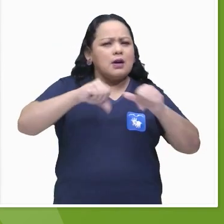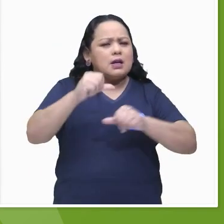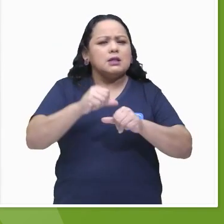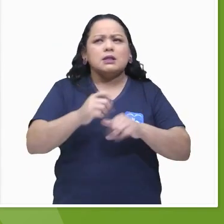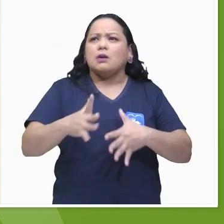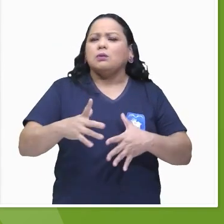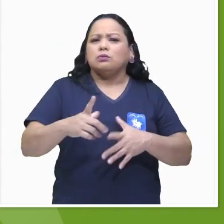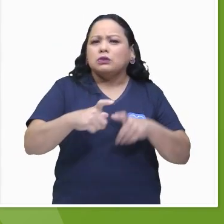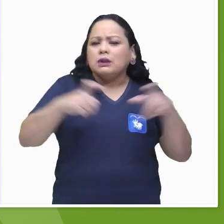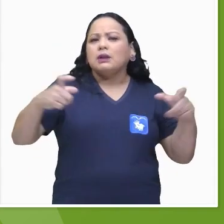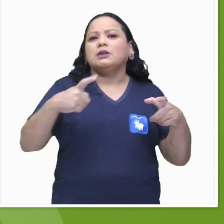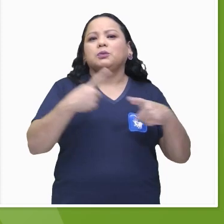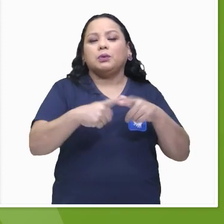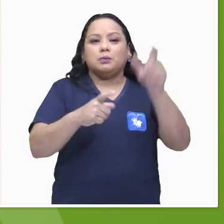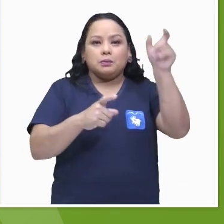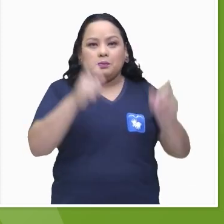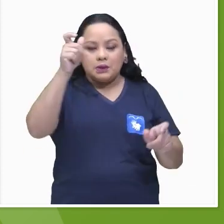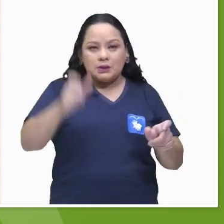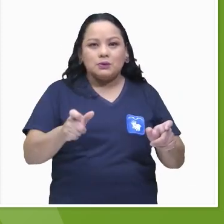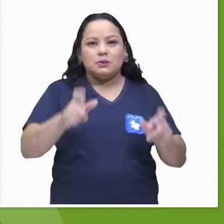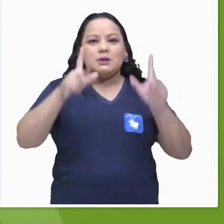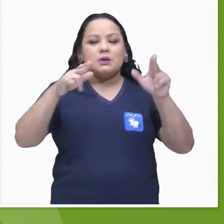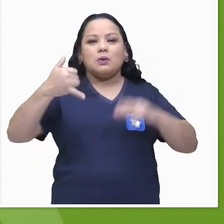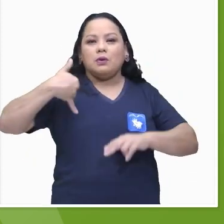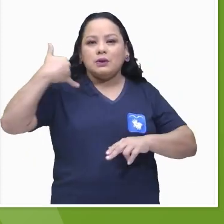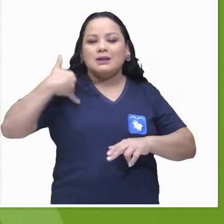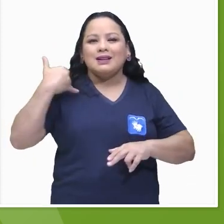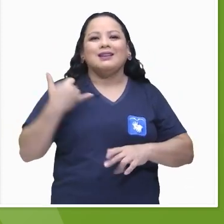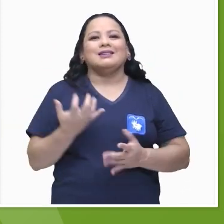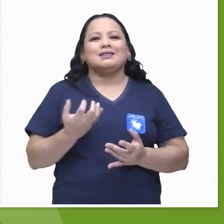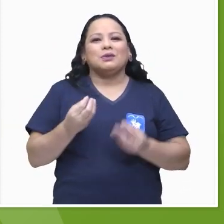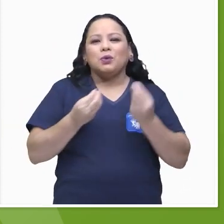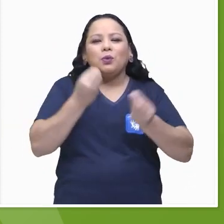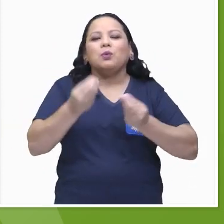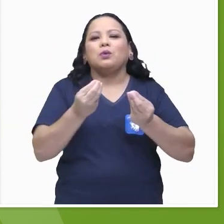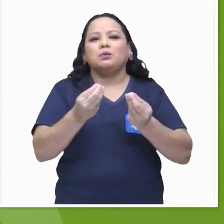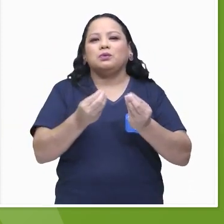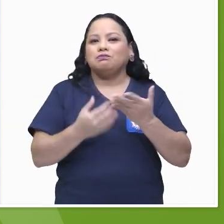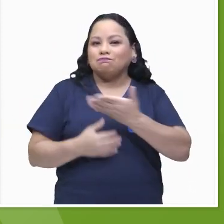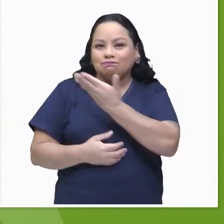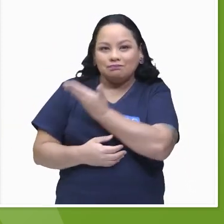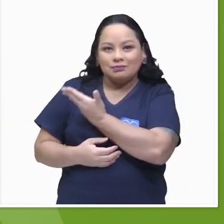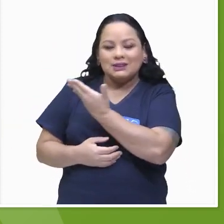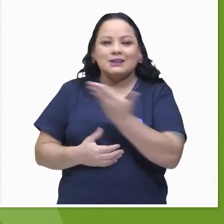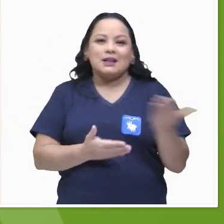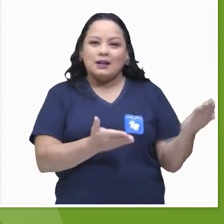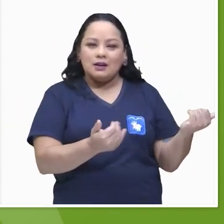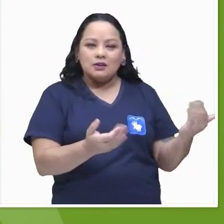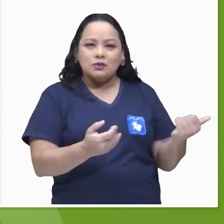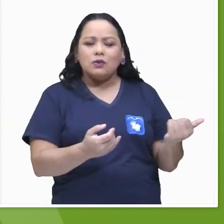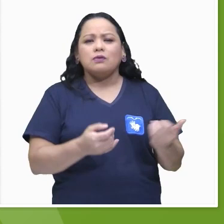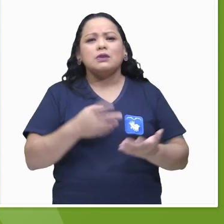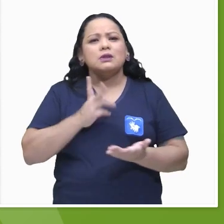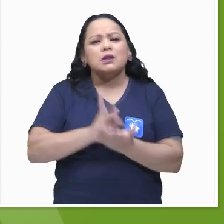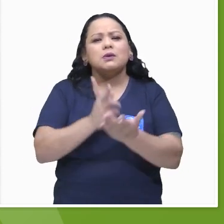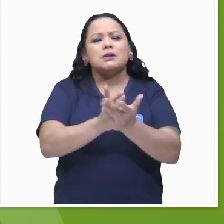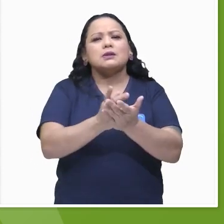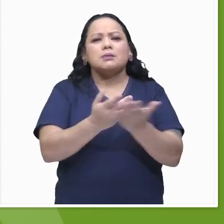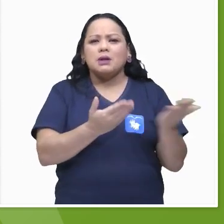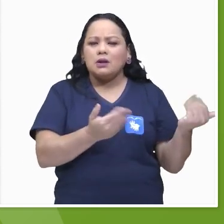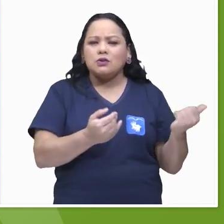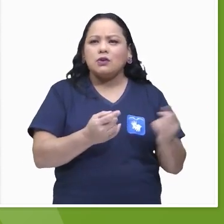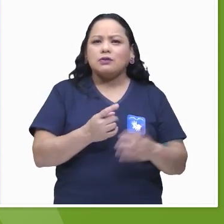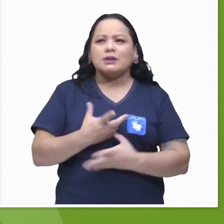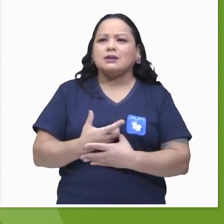entre pessoas da mesma idade como na adolescência. Então, é comum os adolescentes ali se identificarem com os outros.